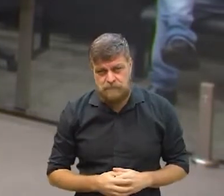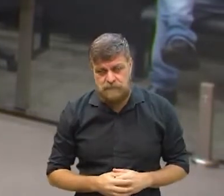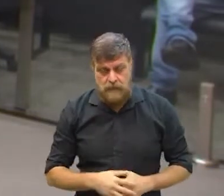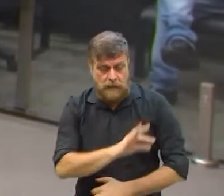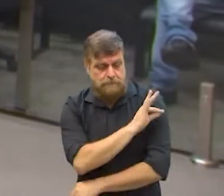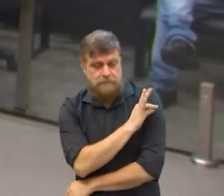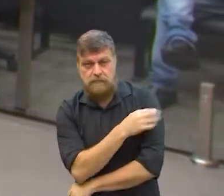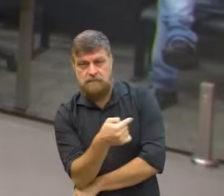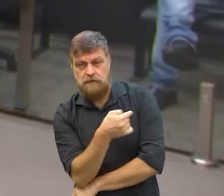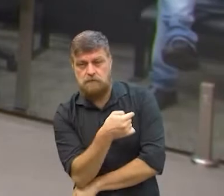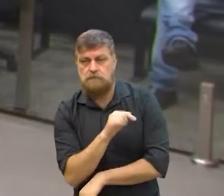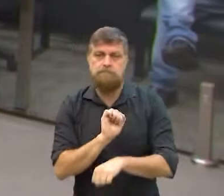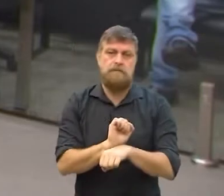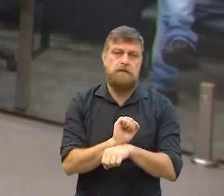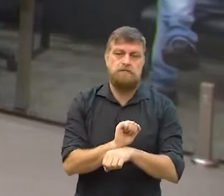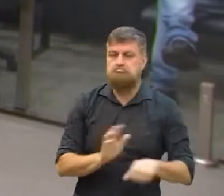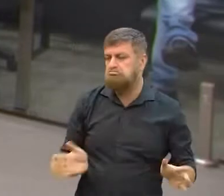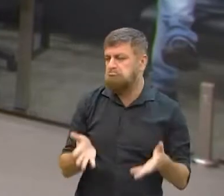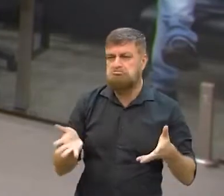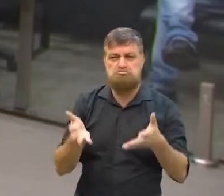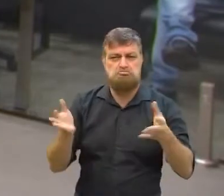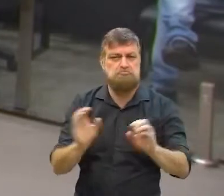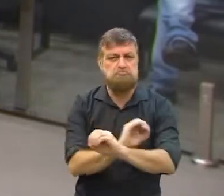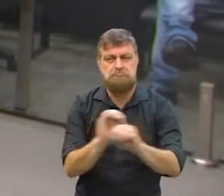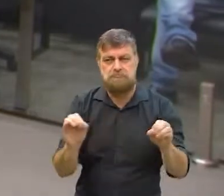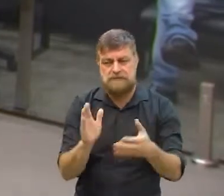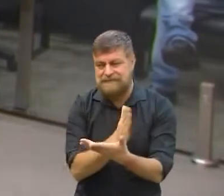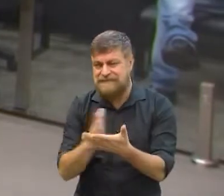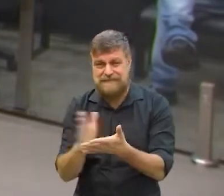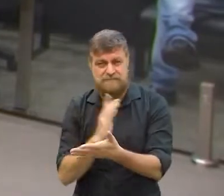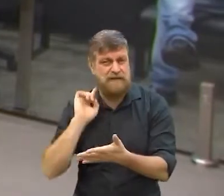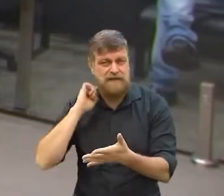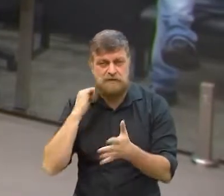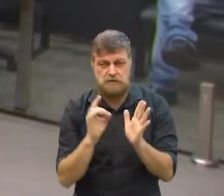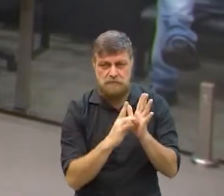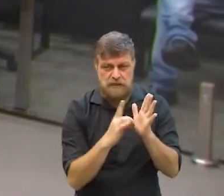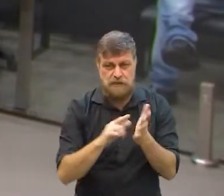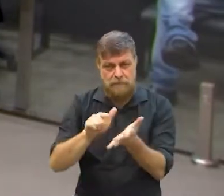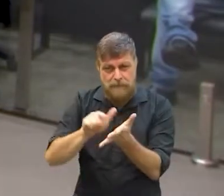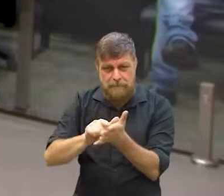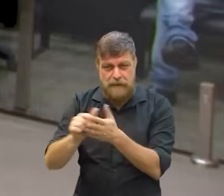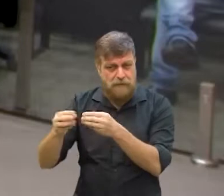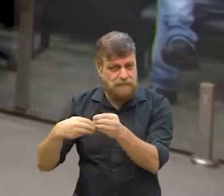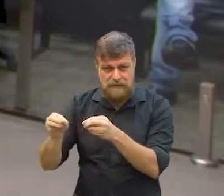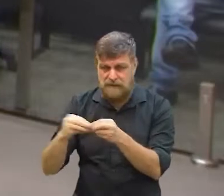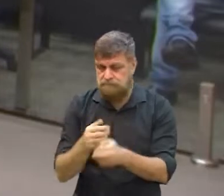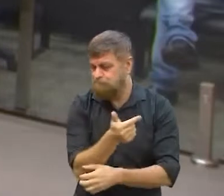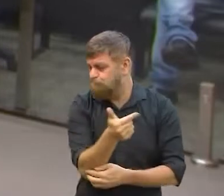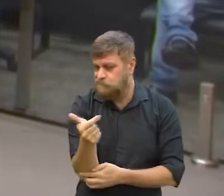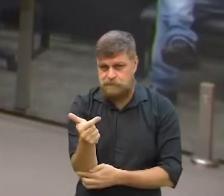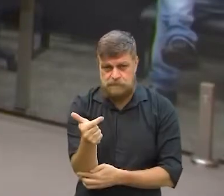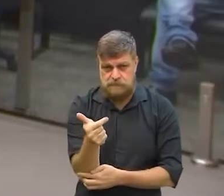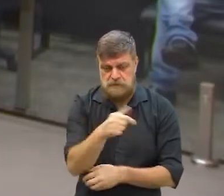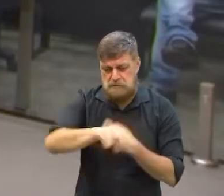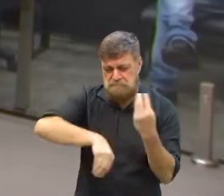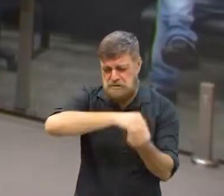a própria prefeitura parou de estimular a coleta seletiva, né, a seleção ali dos resíduos, né, do lixo,